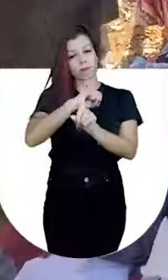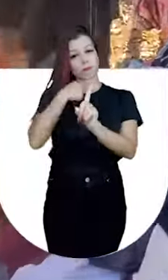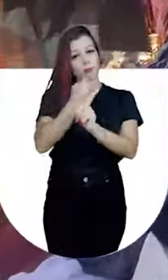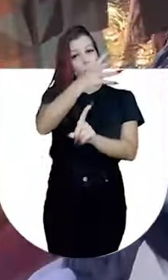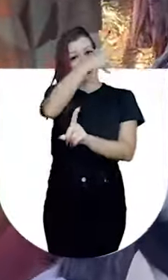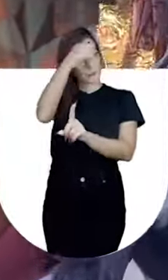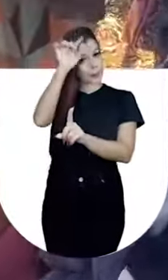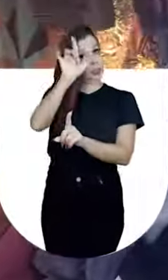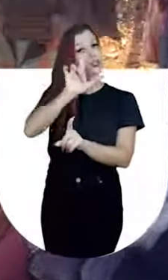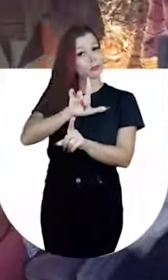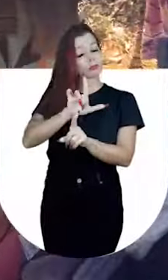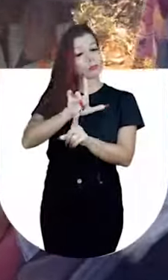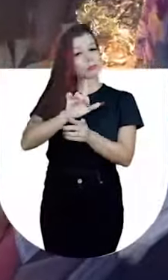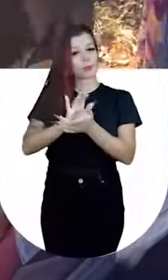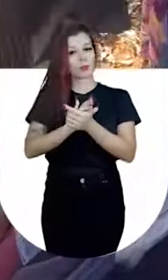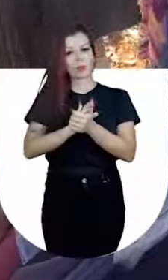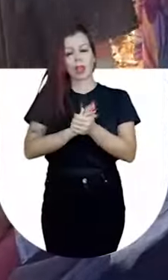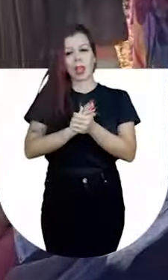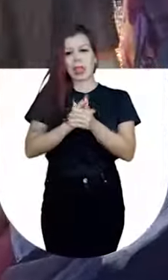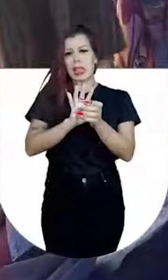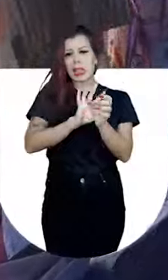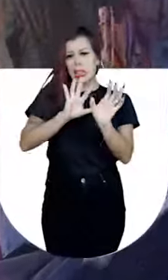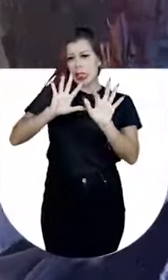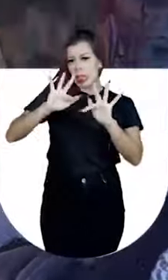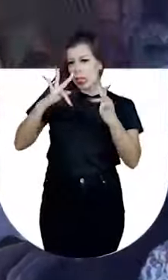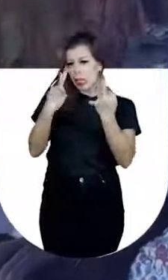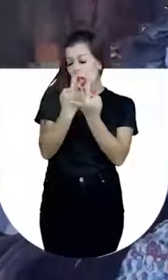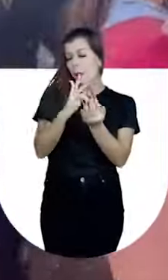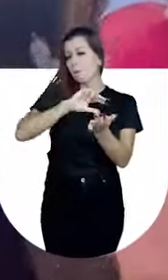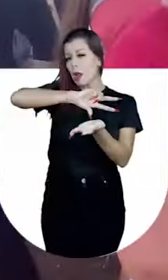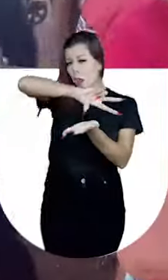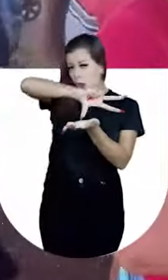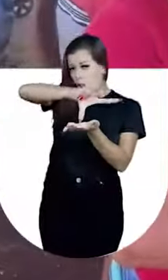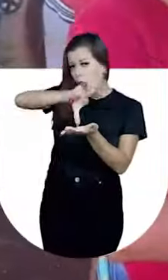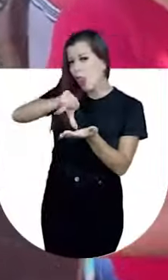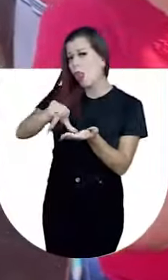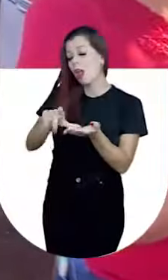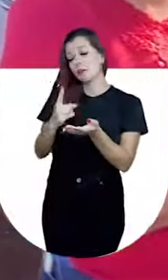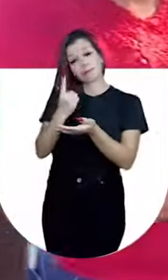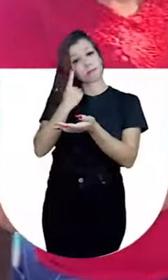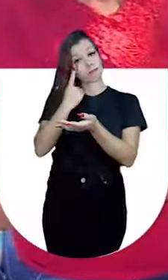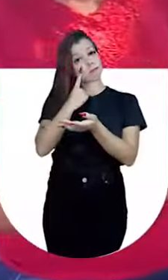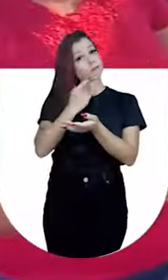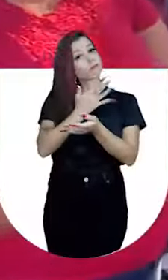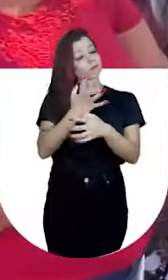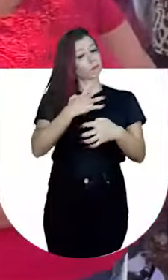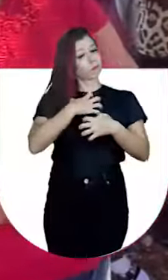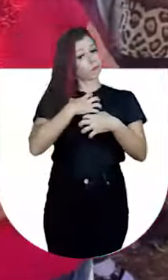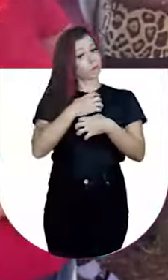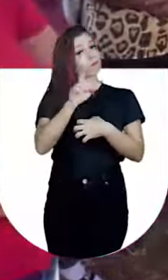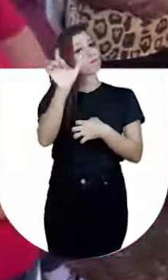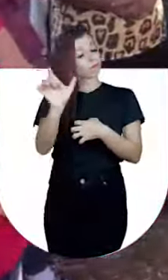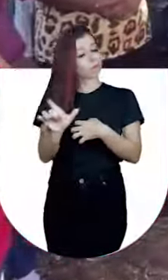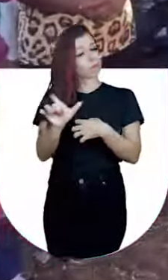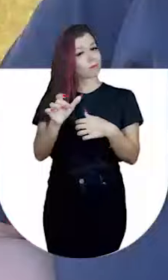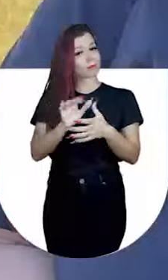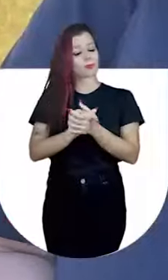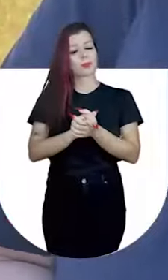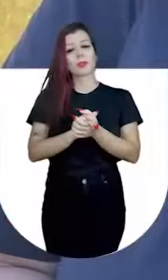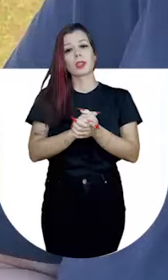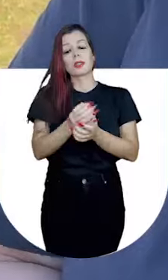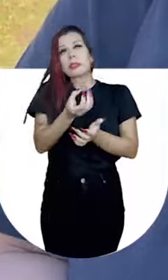instituições sociais de Mato Grosso do Sul. Foram centenas de famílias beneficiadas. Confere aí qual o sentimento